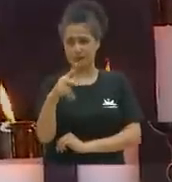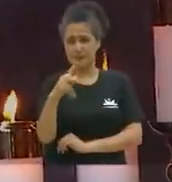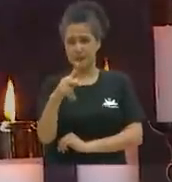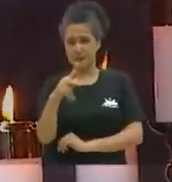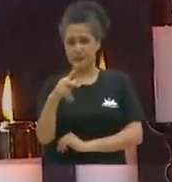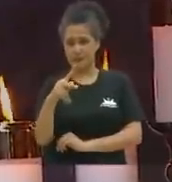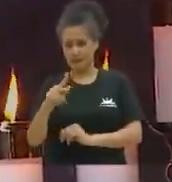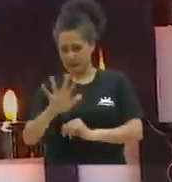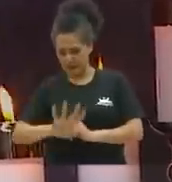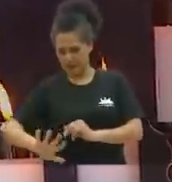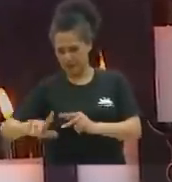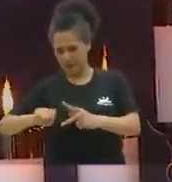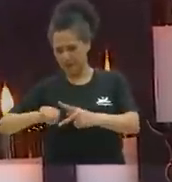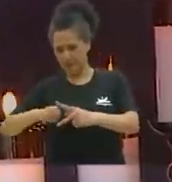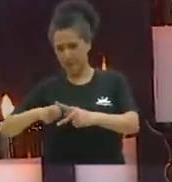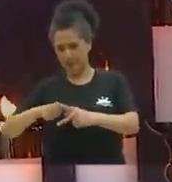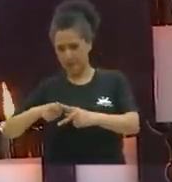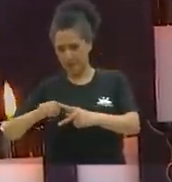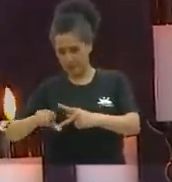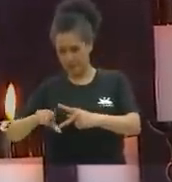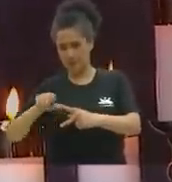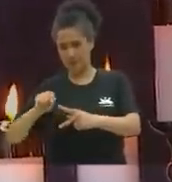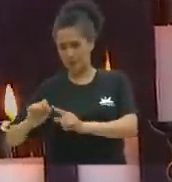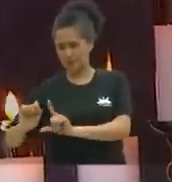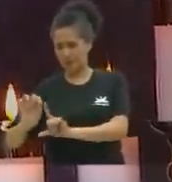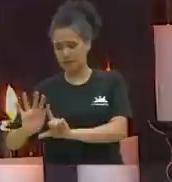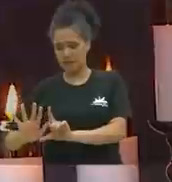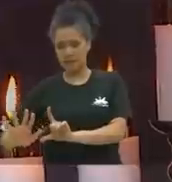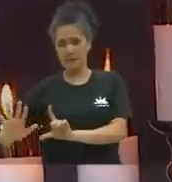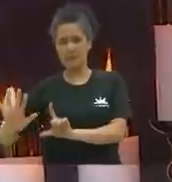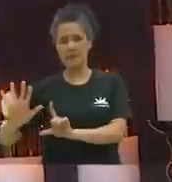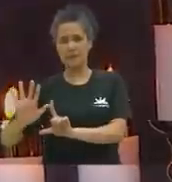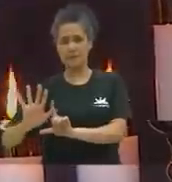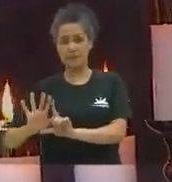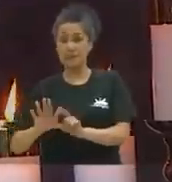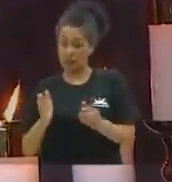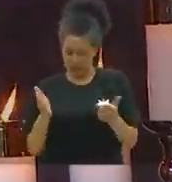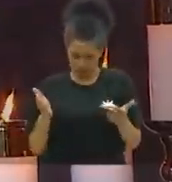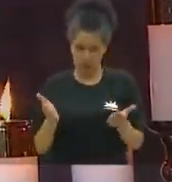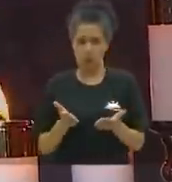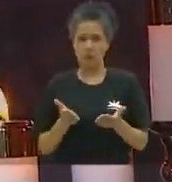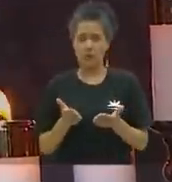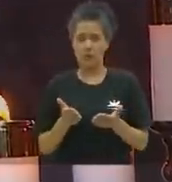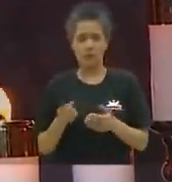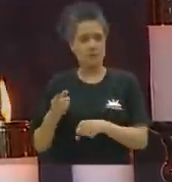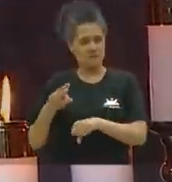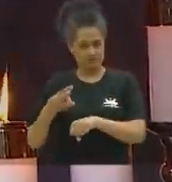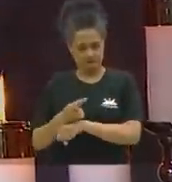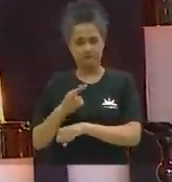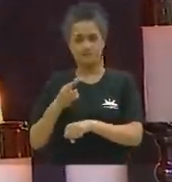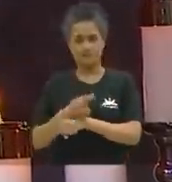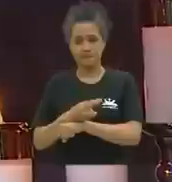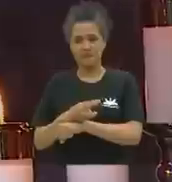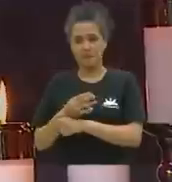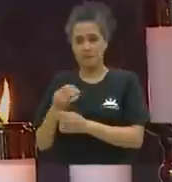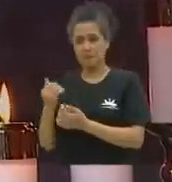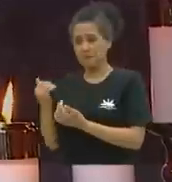Pix, escolhe a opção QR Code. Agora, WhatsApp